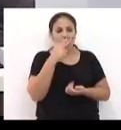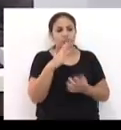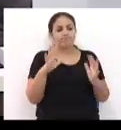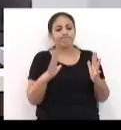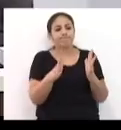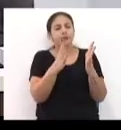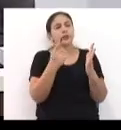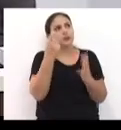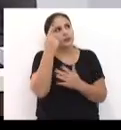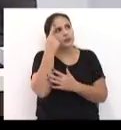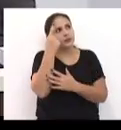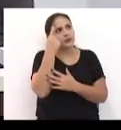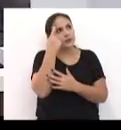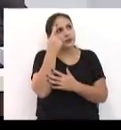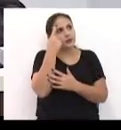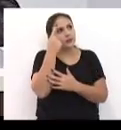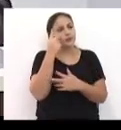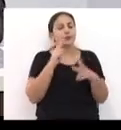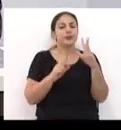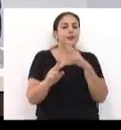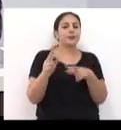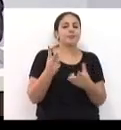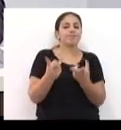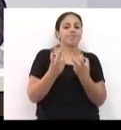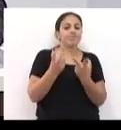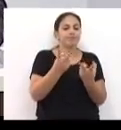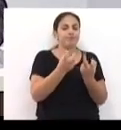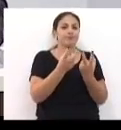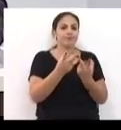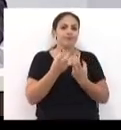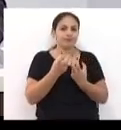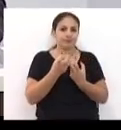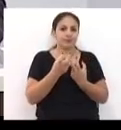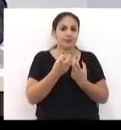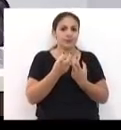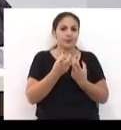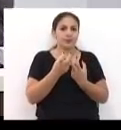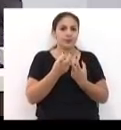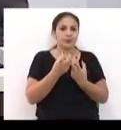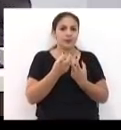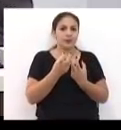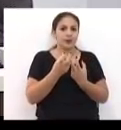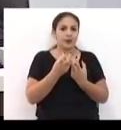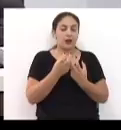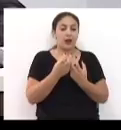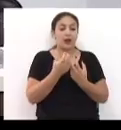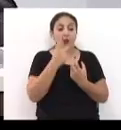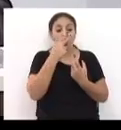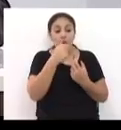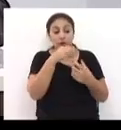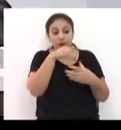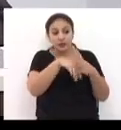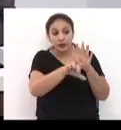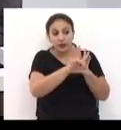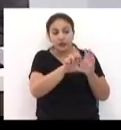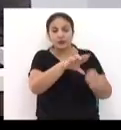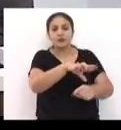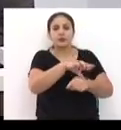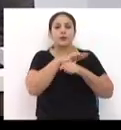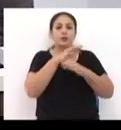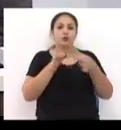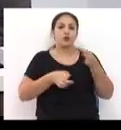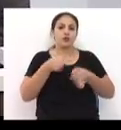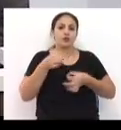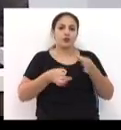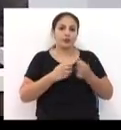Afronta, senhores vereadores, visivelmente o princípio da legalidade e da